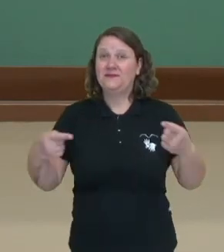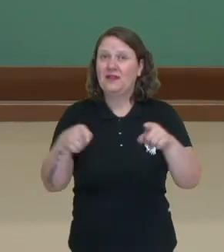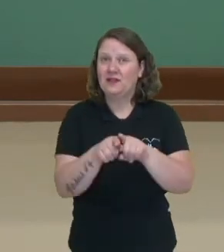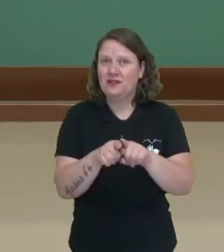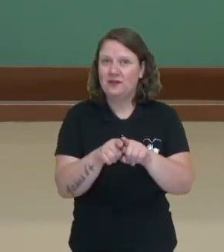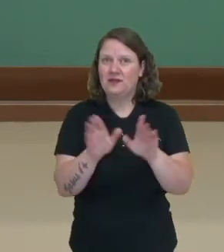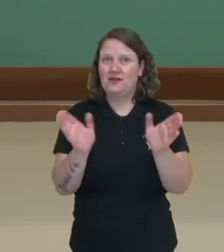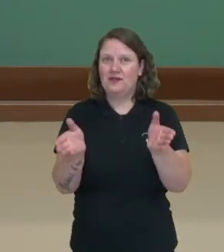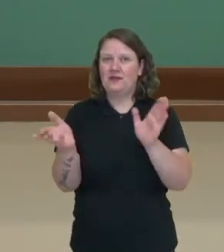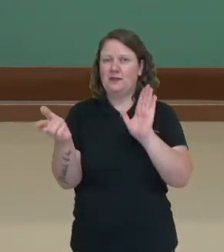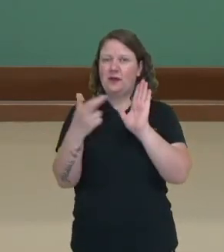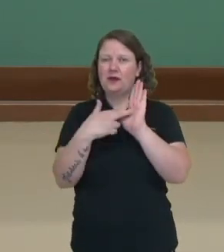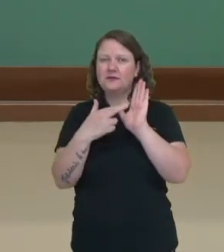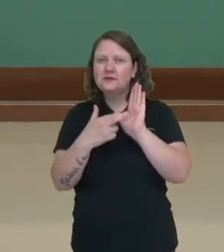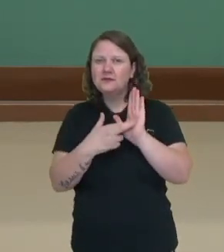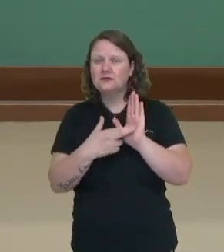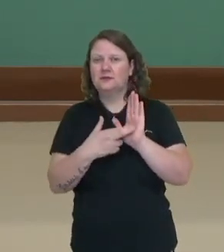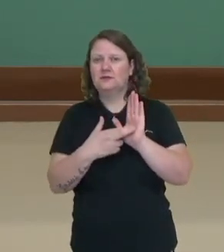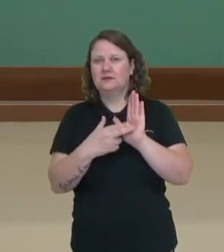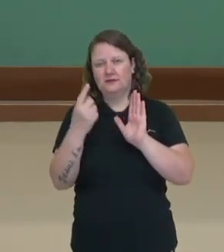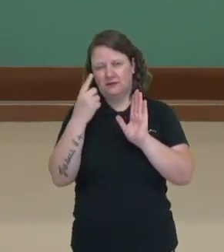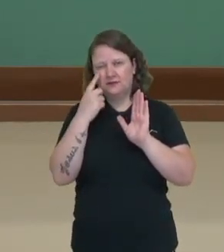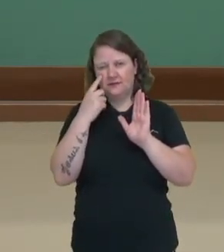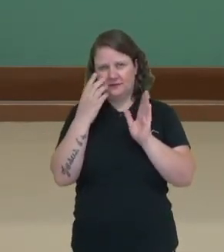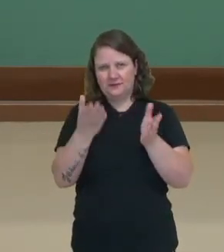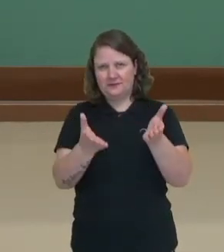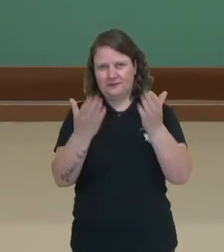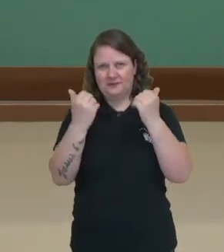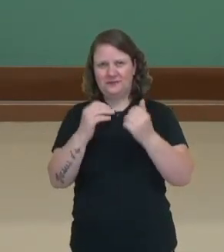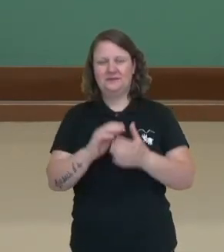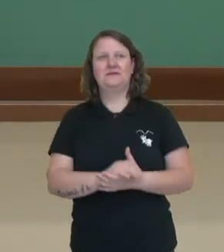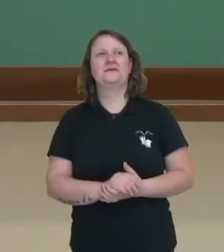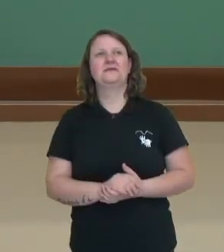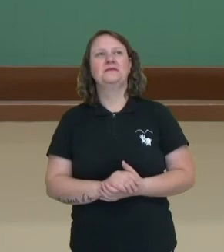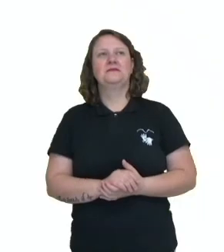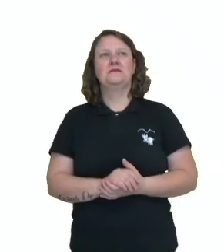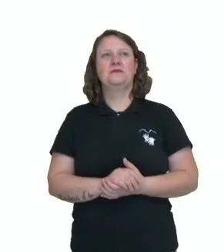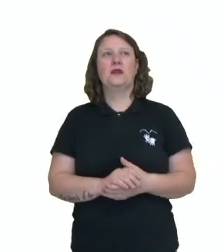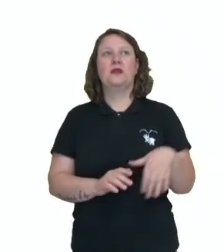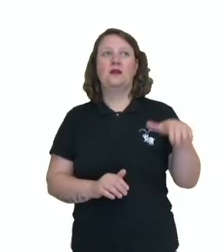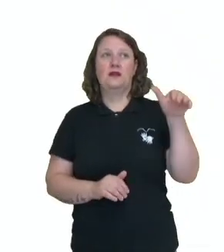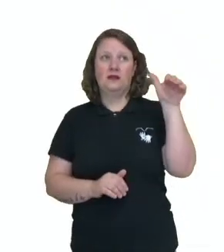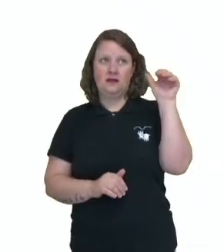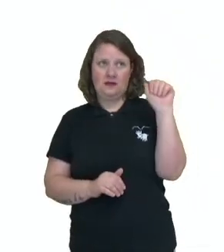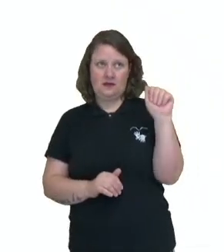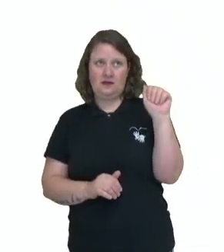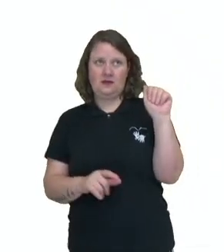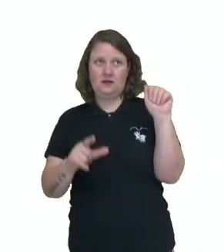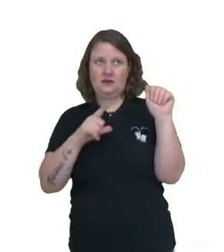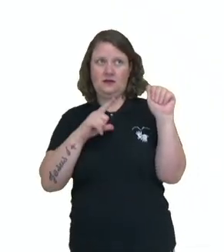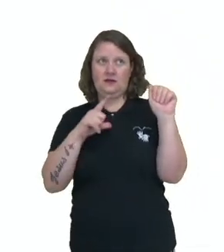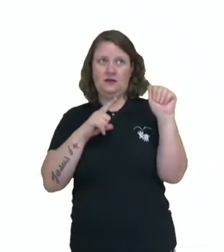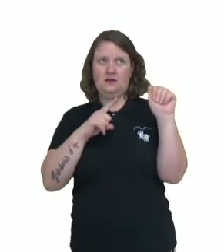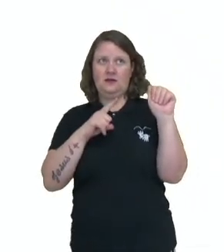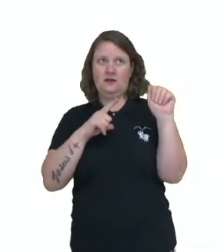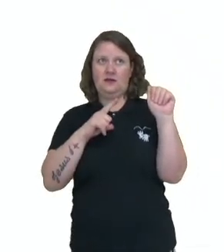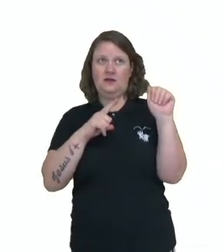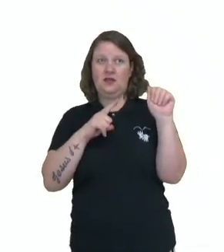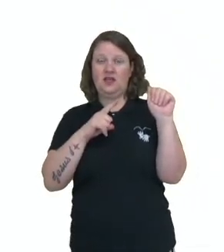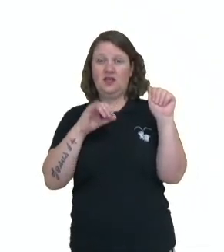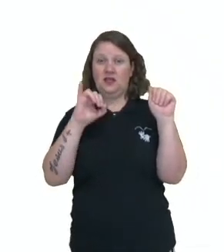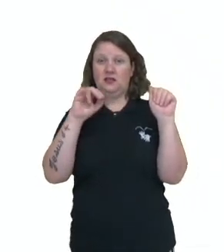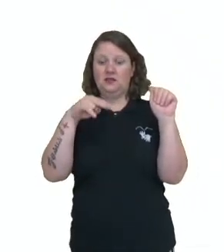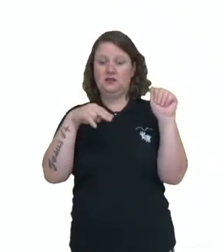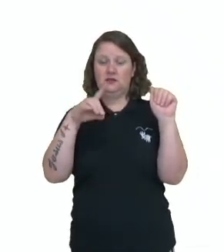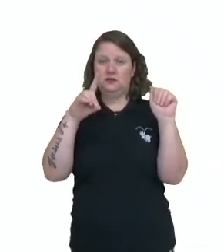Retornamos. Classificou as orações? Então vamos corrigir. Letra A, nós temos ela como objetiva